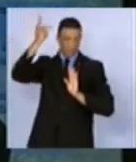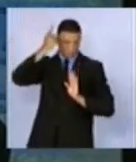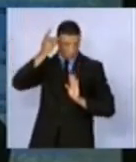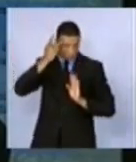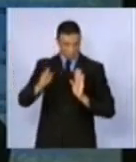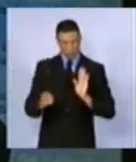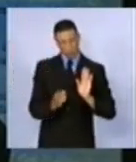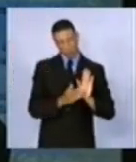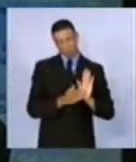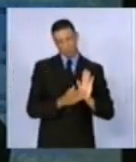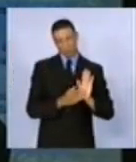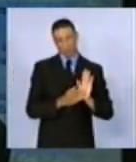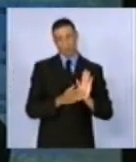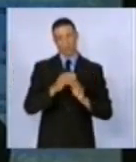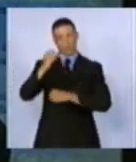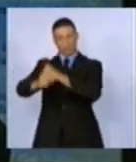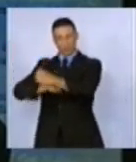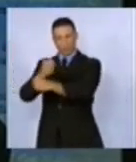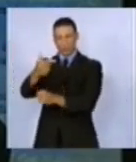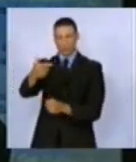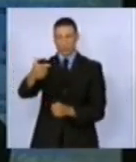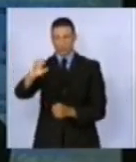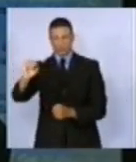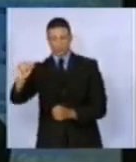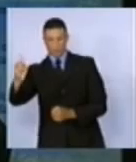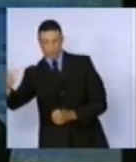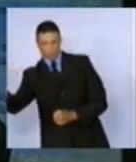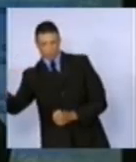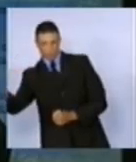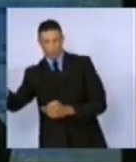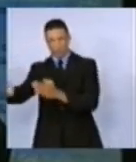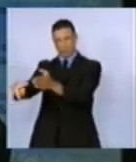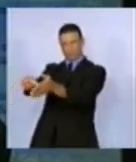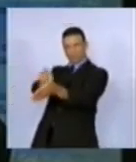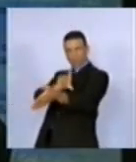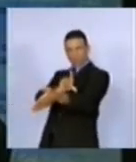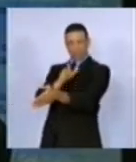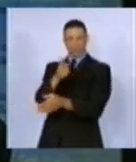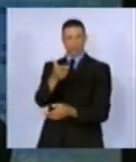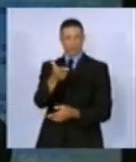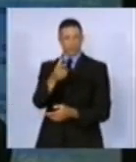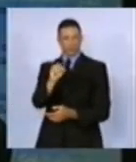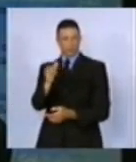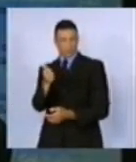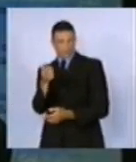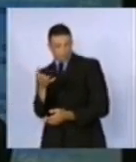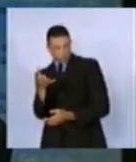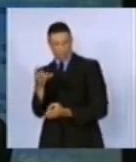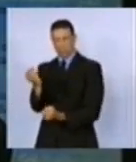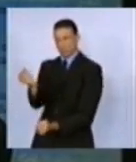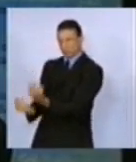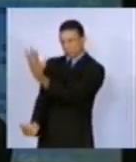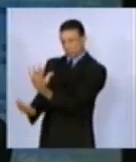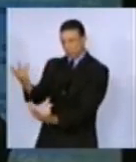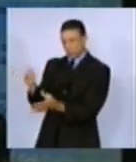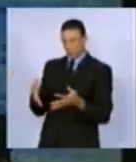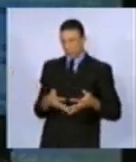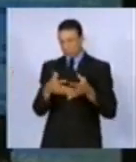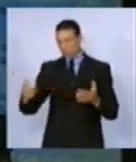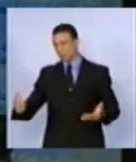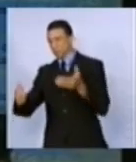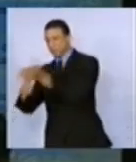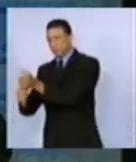eh ao invés de 2021 para 2014 a a sessão da queima da cana nas áreas mecanizáveis e de